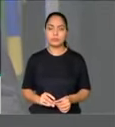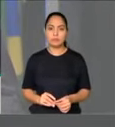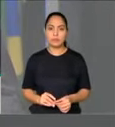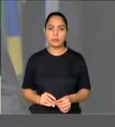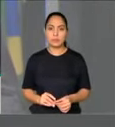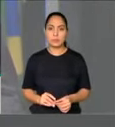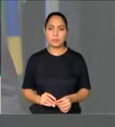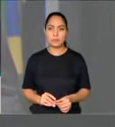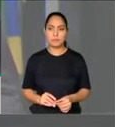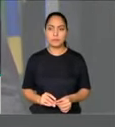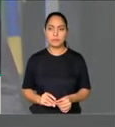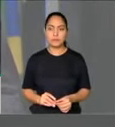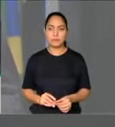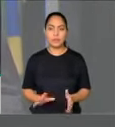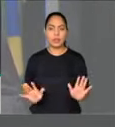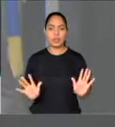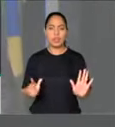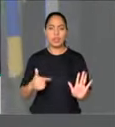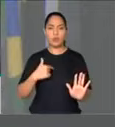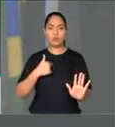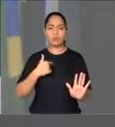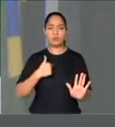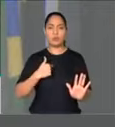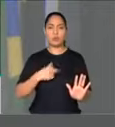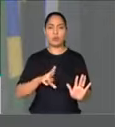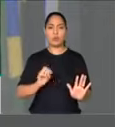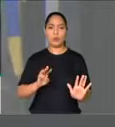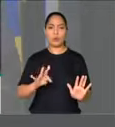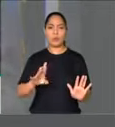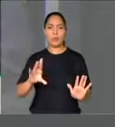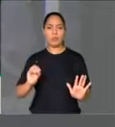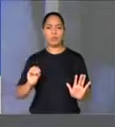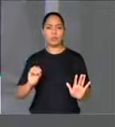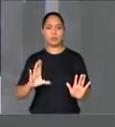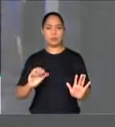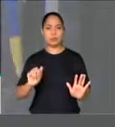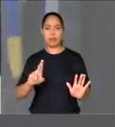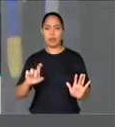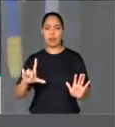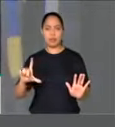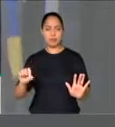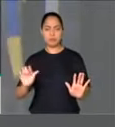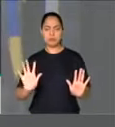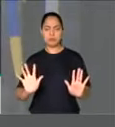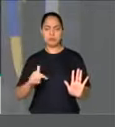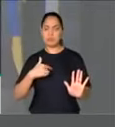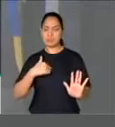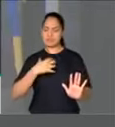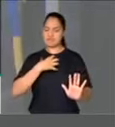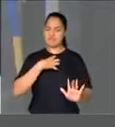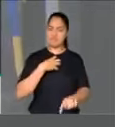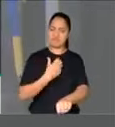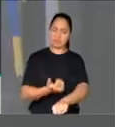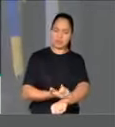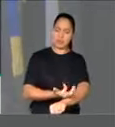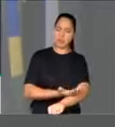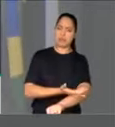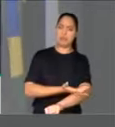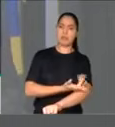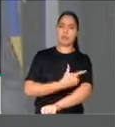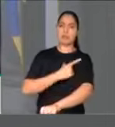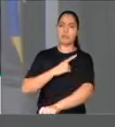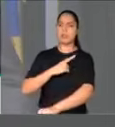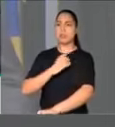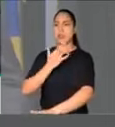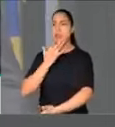Não sou Roberto Carlos, mas são tantas emoções. É muito bonito, é muito bacana ver esse plenário